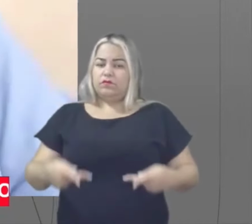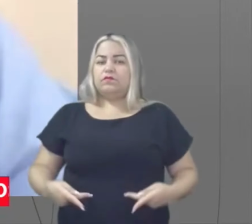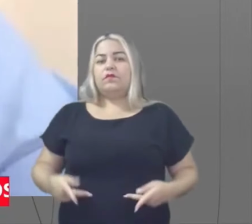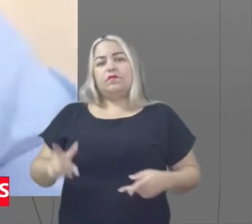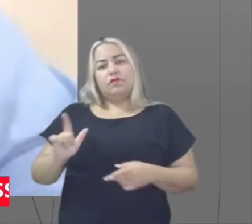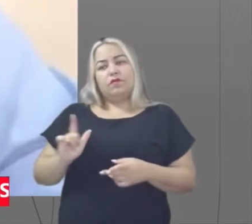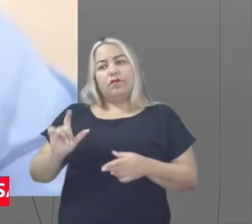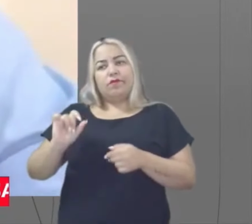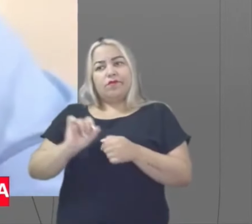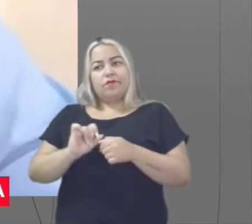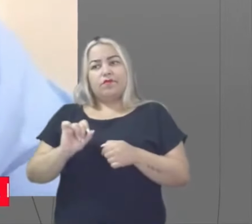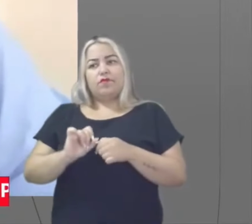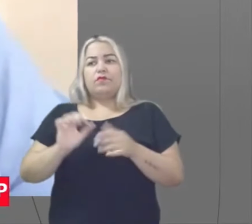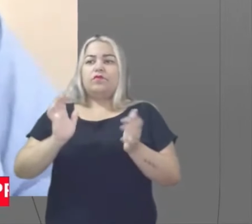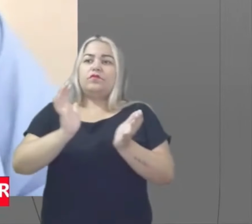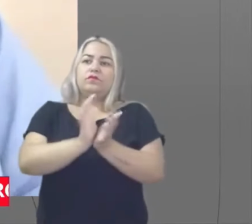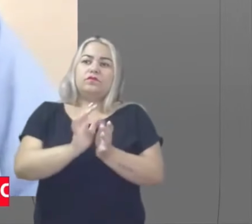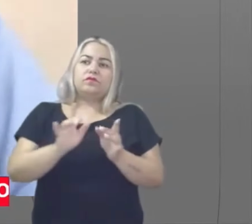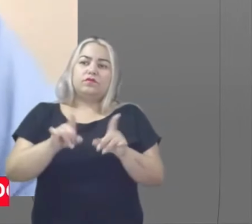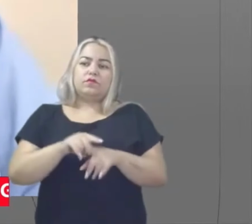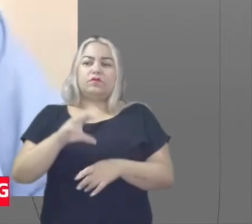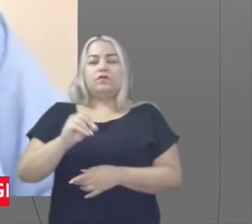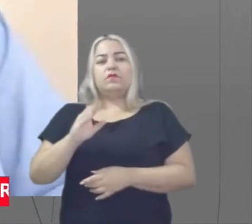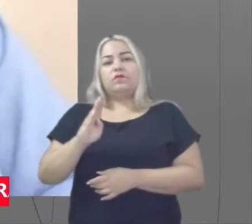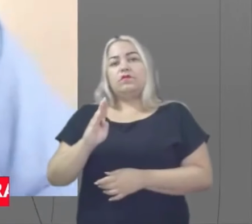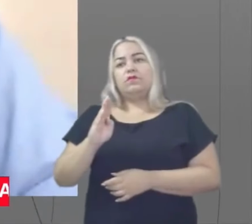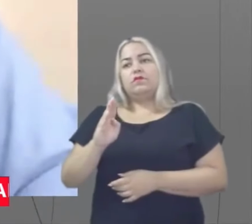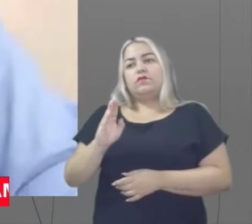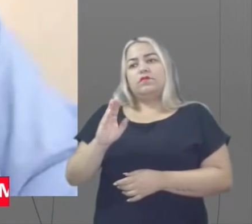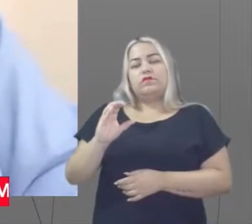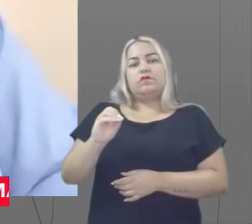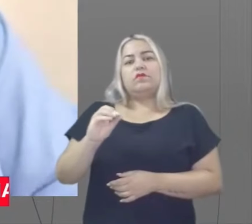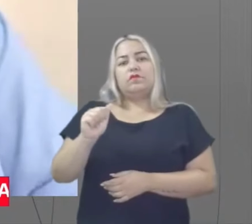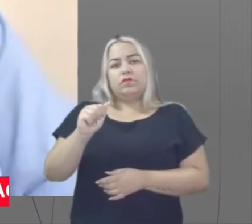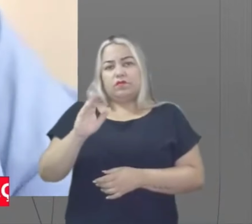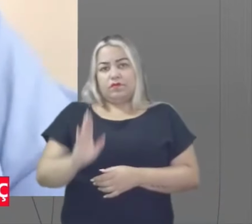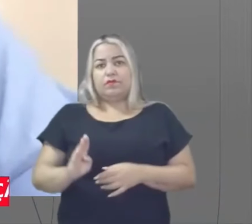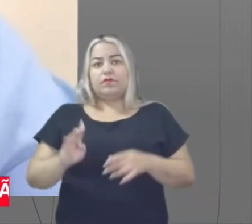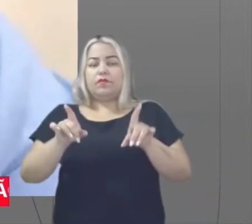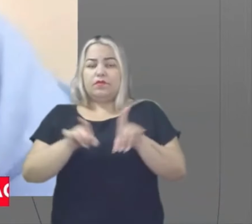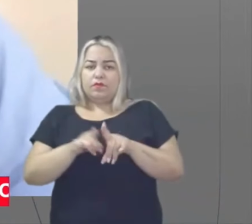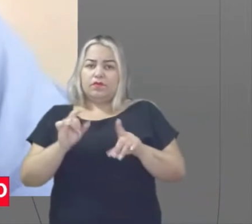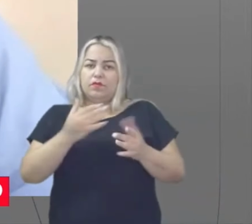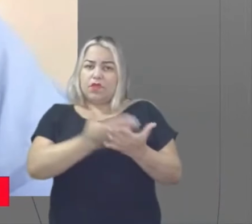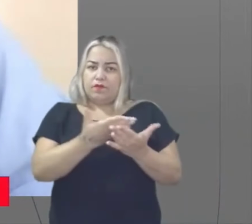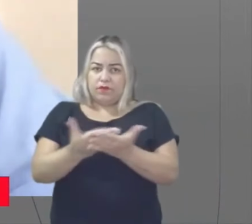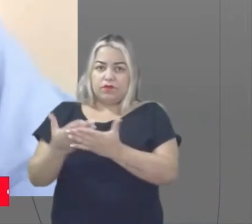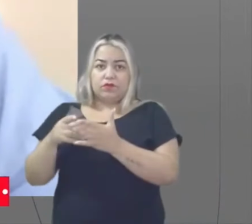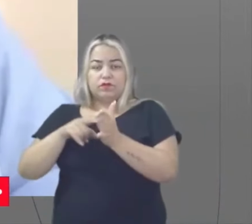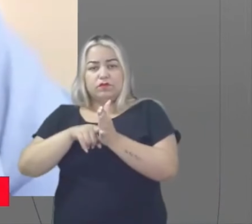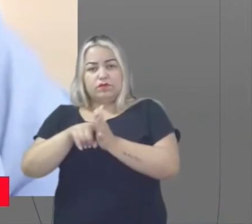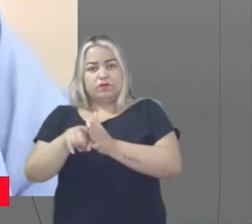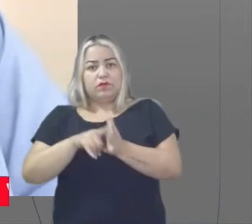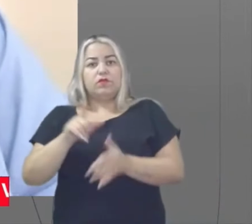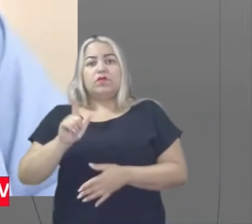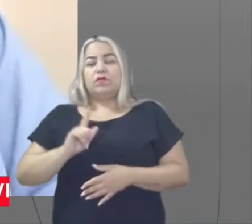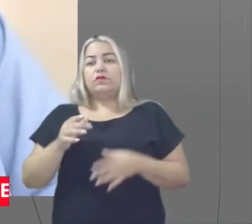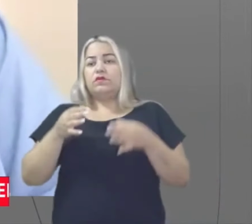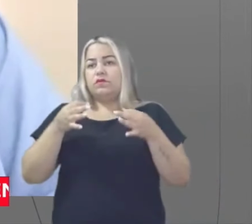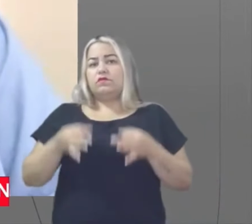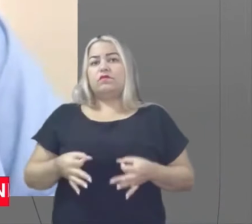isso. A Comissão de Segurança Pública da OAB também tem se debruçado sobre isso, tem feito estudos, e tenho certeza